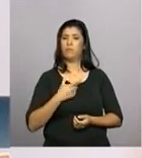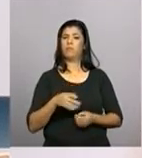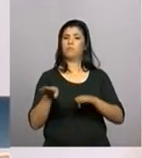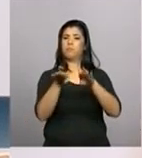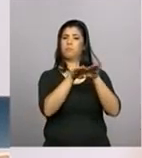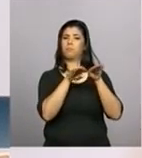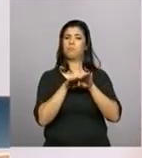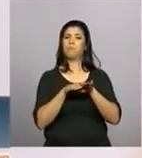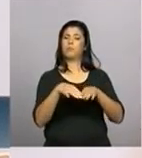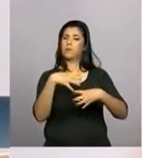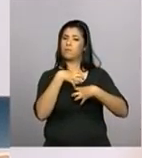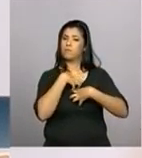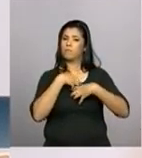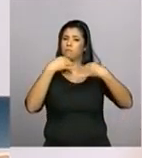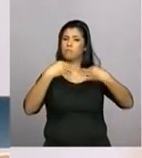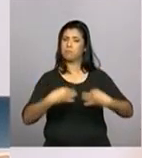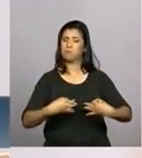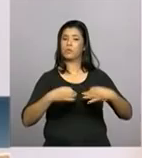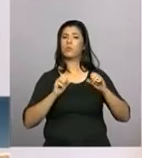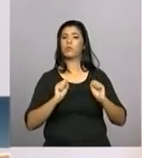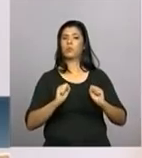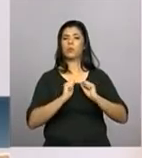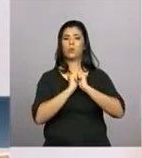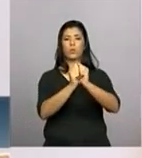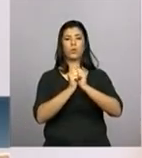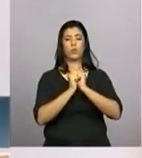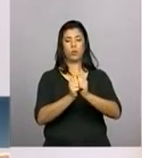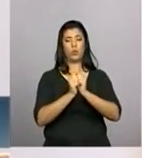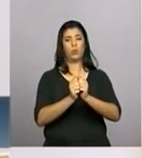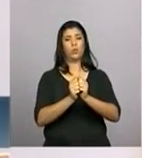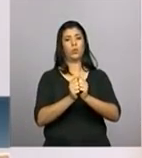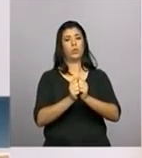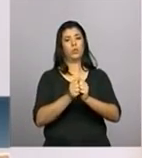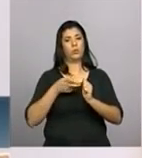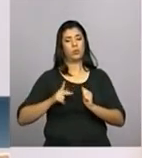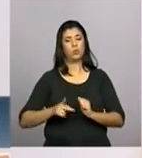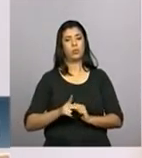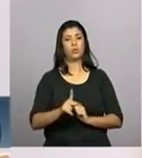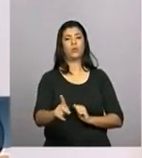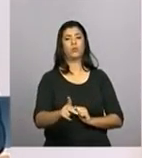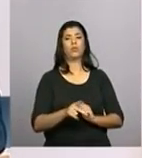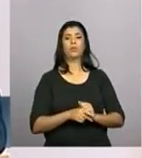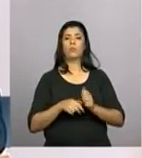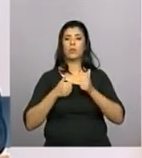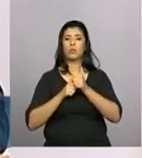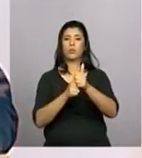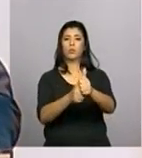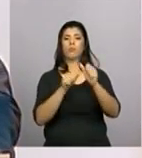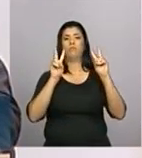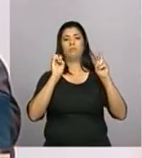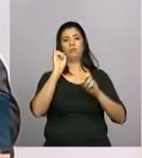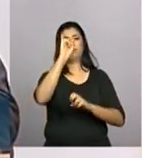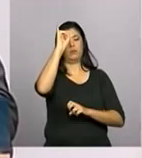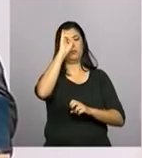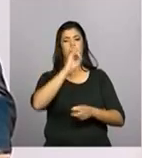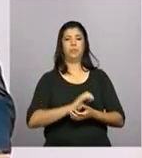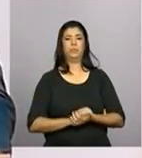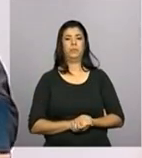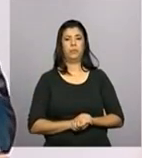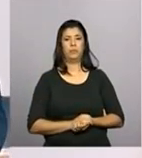de maneira sensata, para que juntos pudéssemos dar encaminhamento a temas tão importantes. Quero